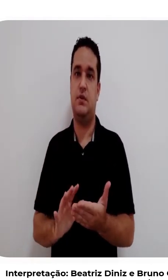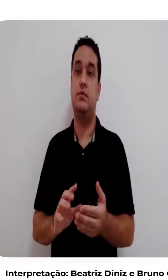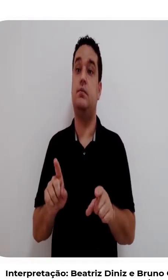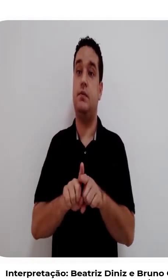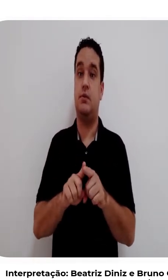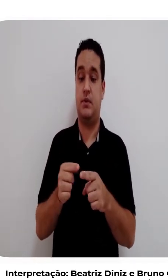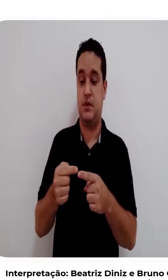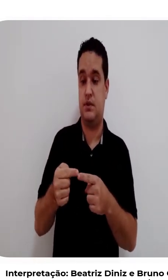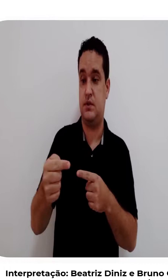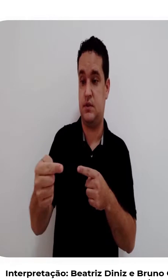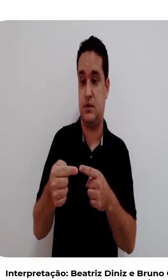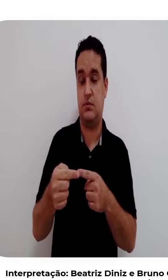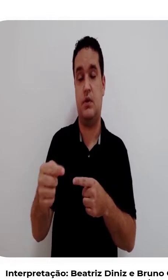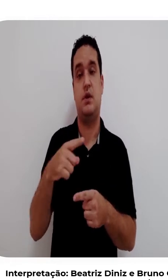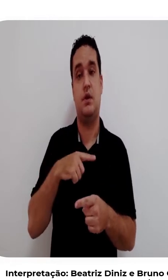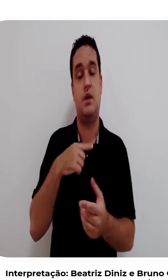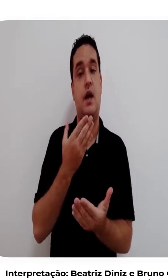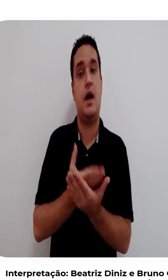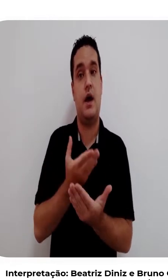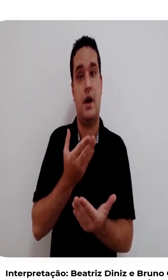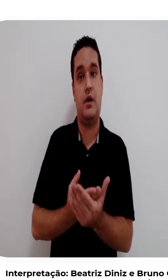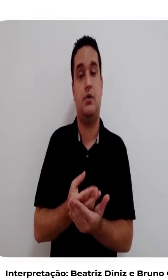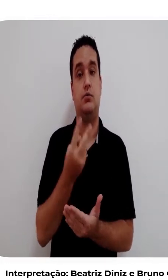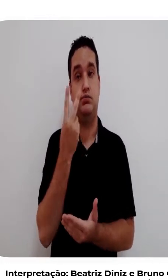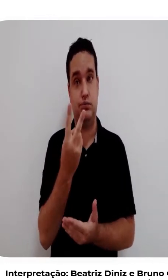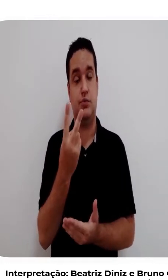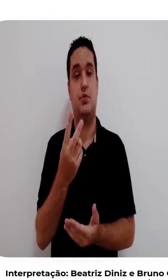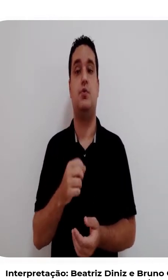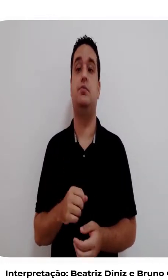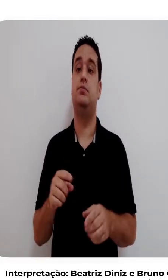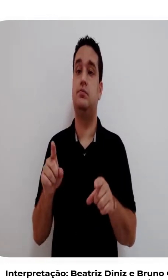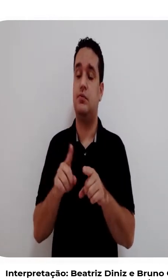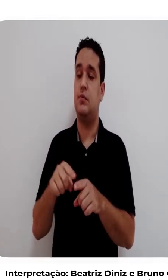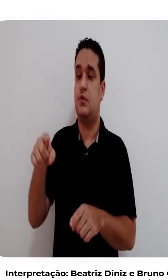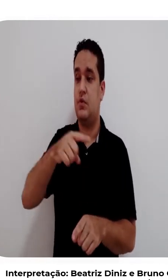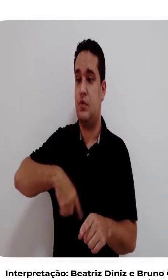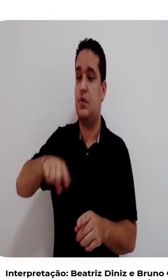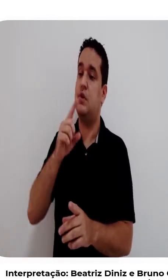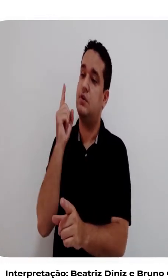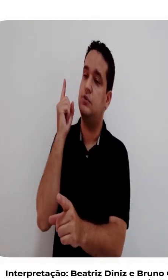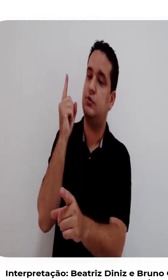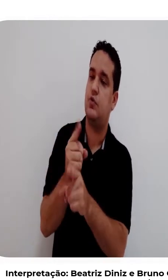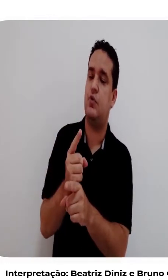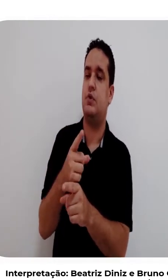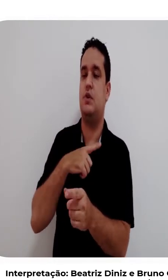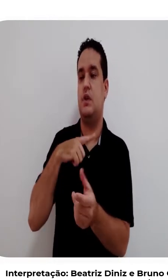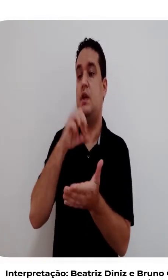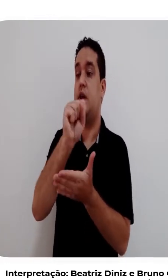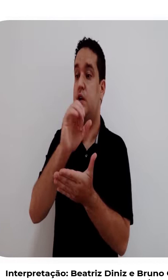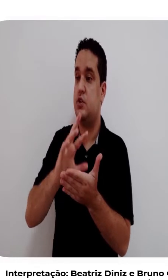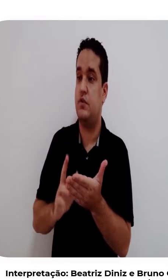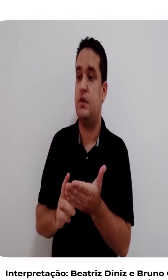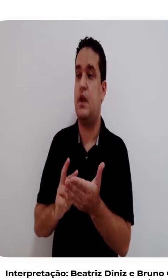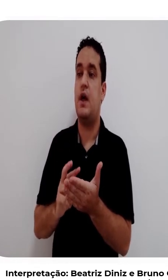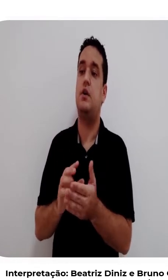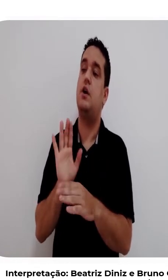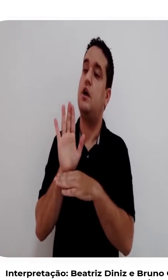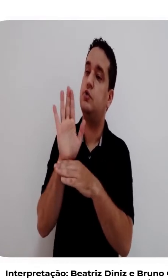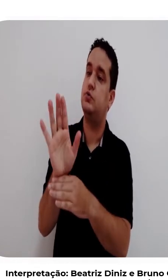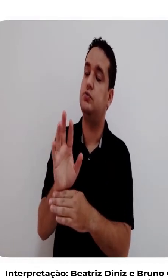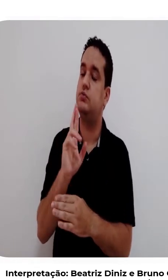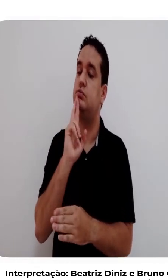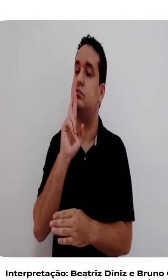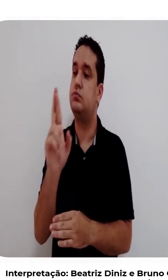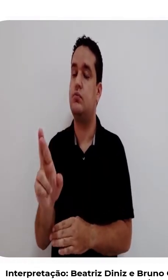semanais com a turma do primeiro ano. E nesses encontros a gente realiza algumas atividades com as crianças, em grande parte